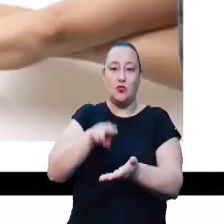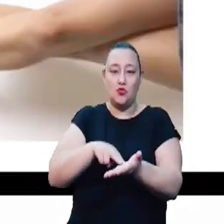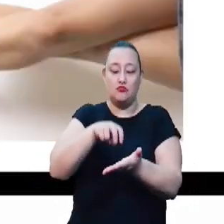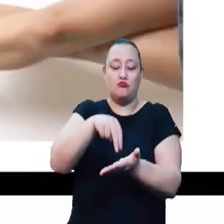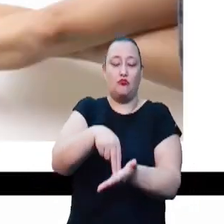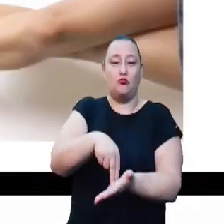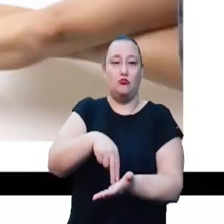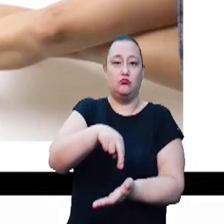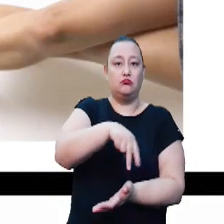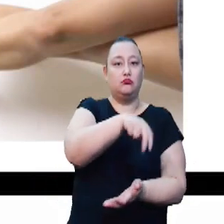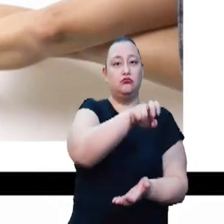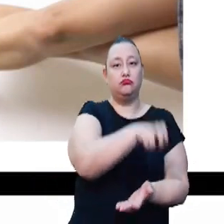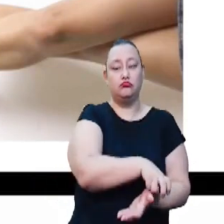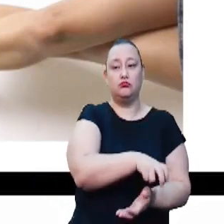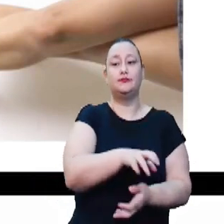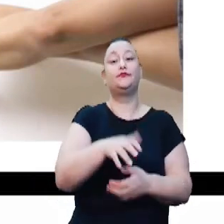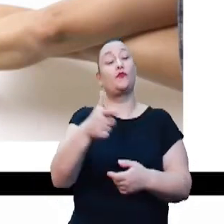rodas, tá?